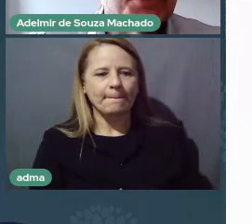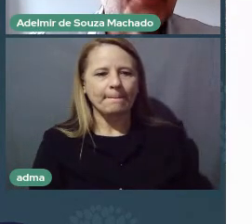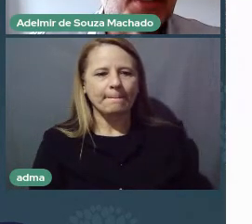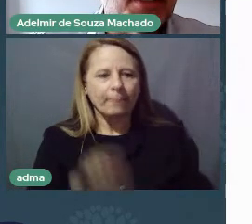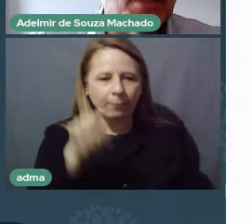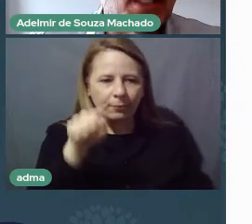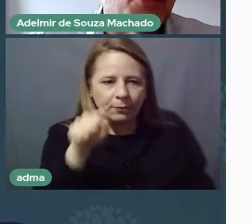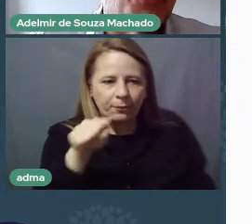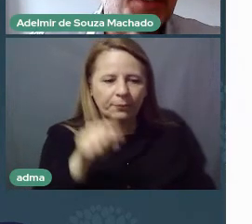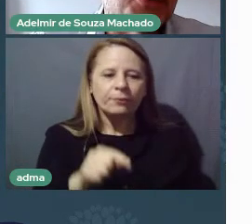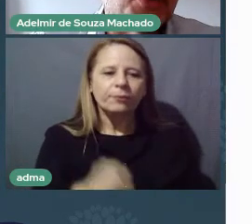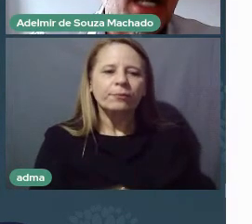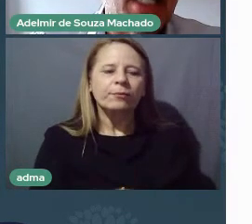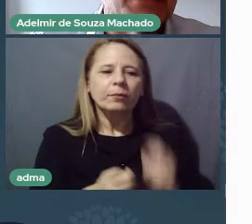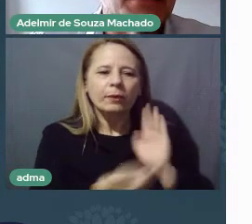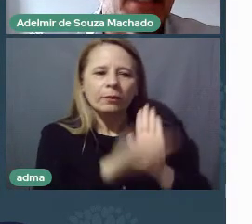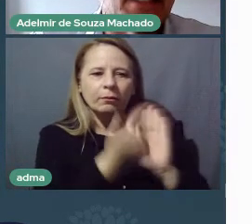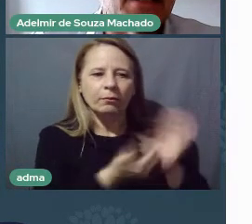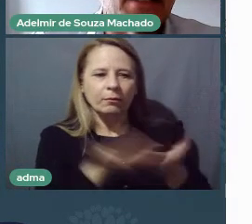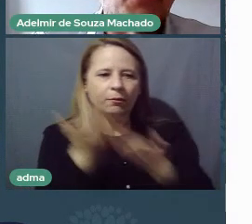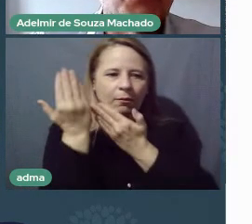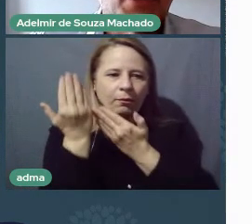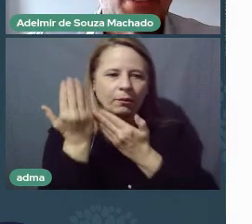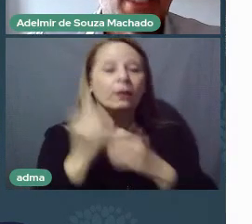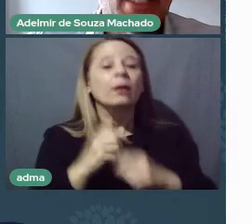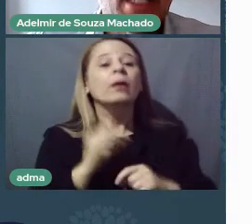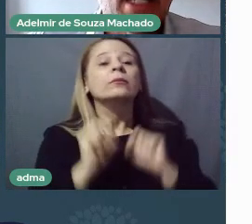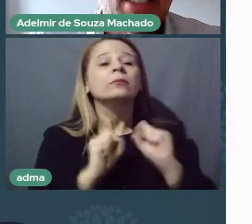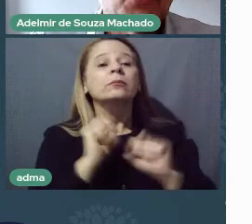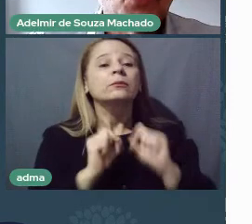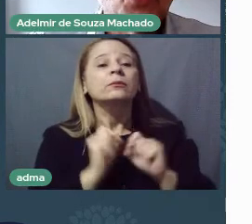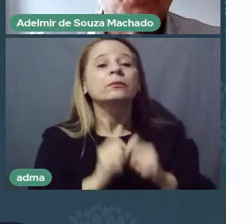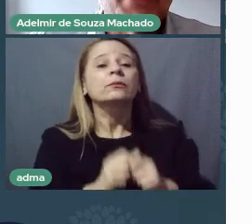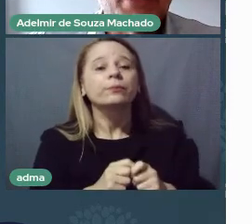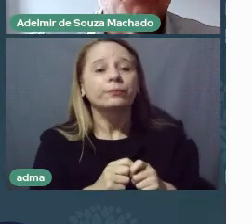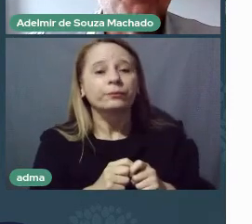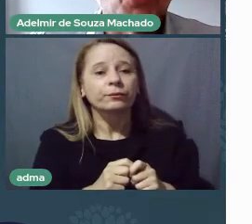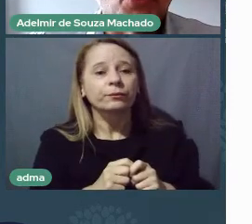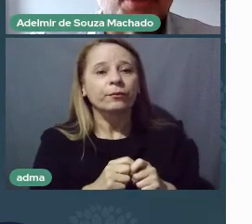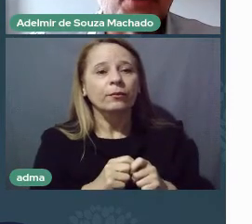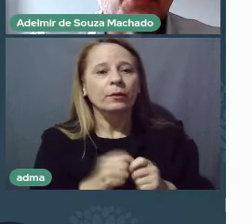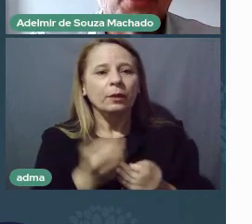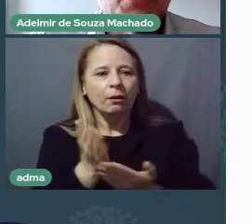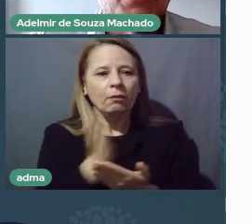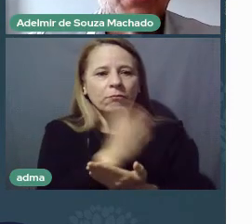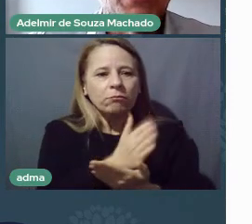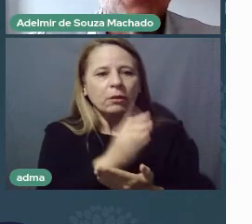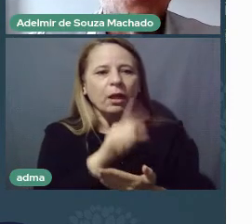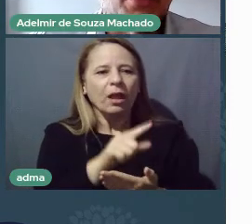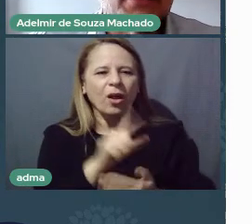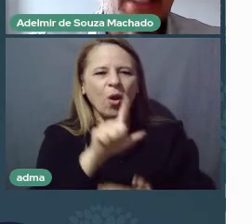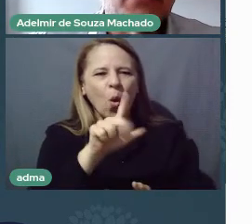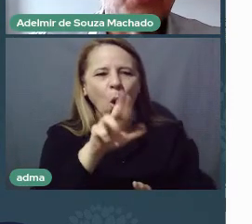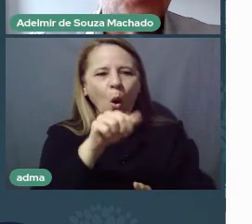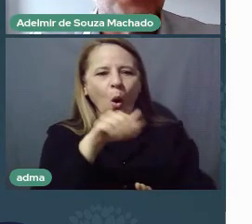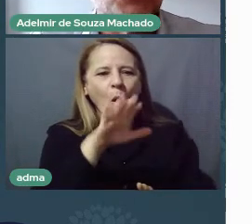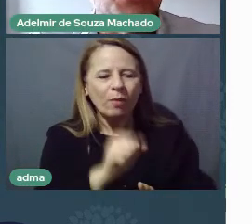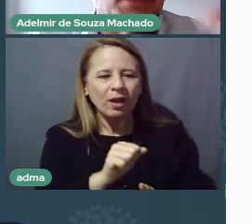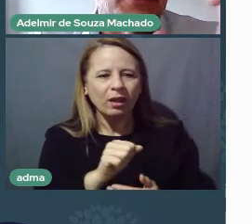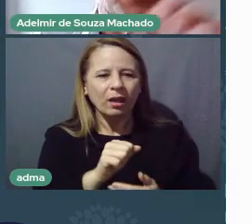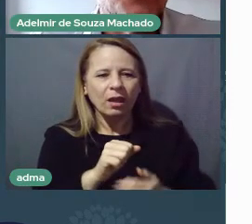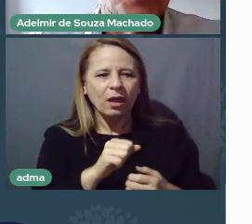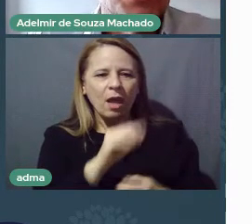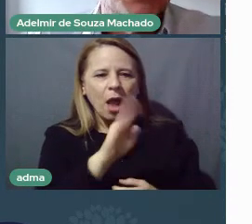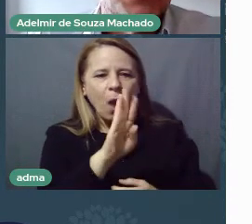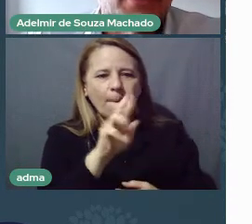Esse diapositivo aqui, eu vejo à esquerda, o lúmen é um brônquio cortado, eu estou